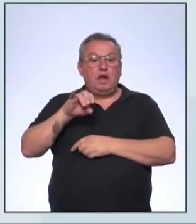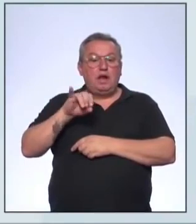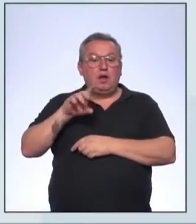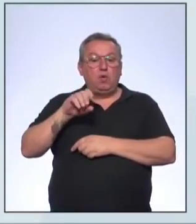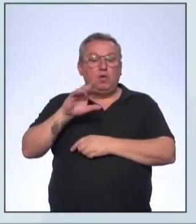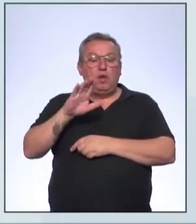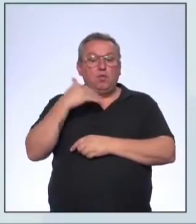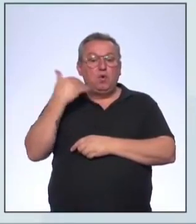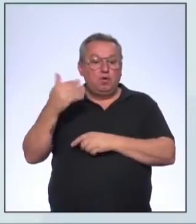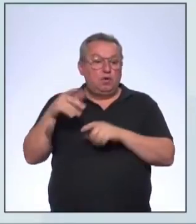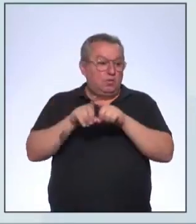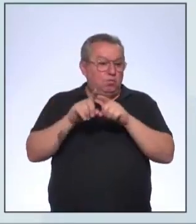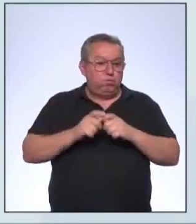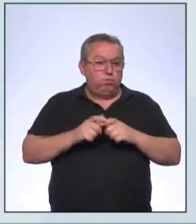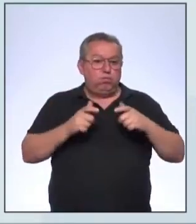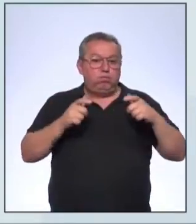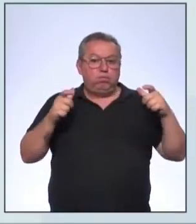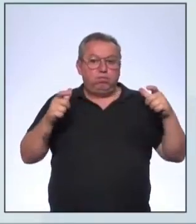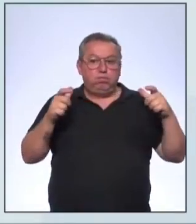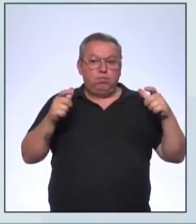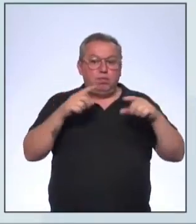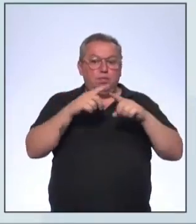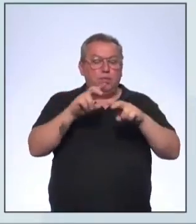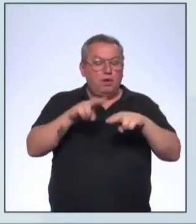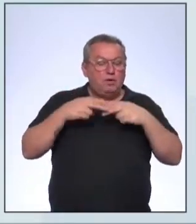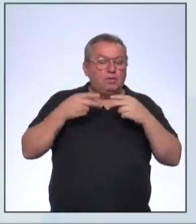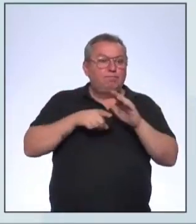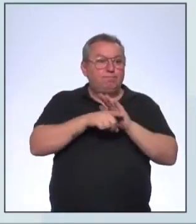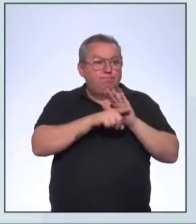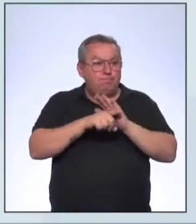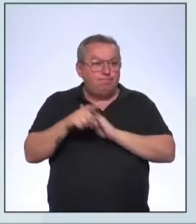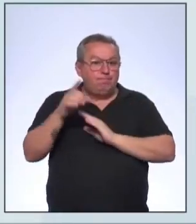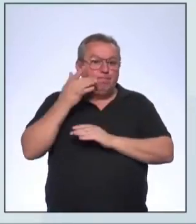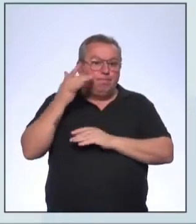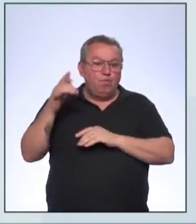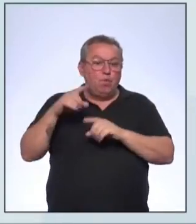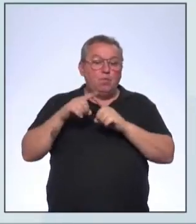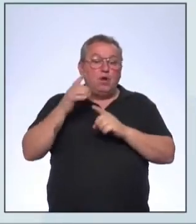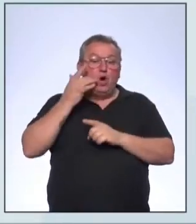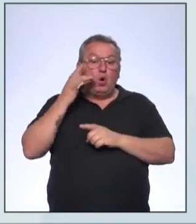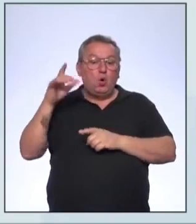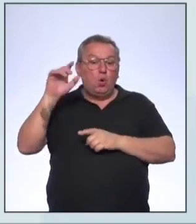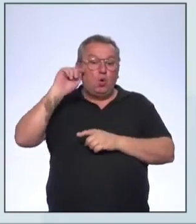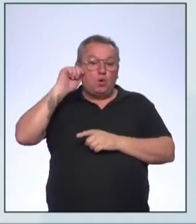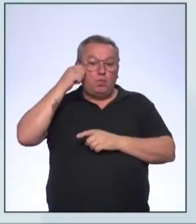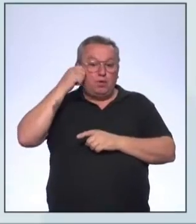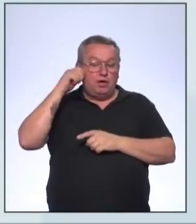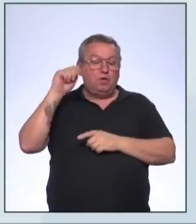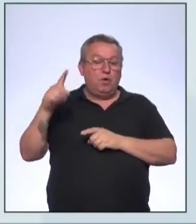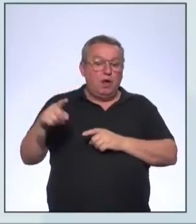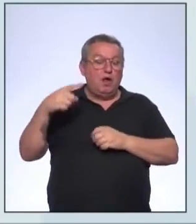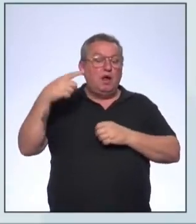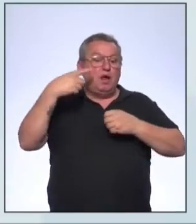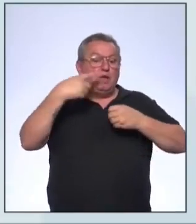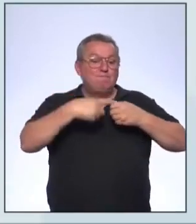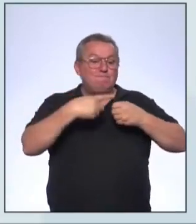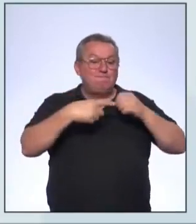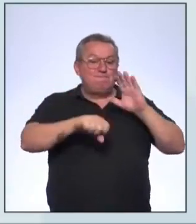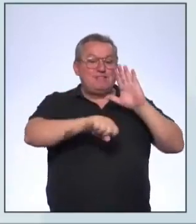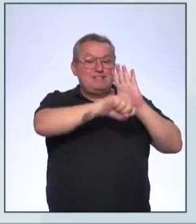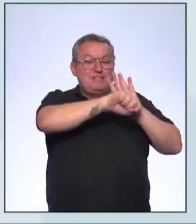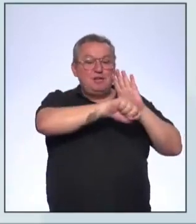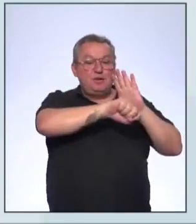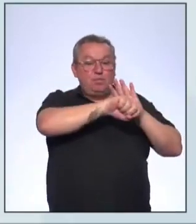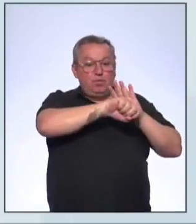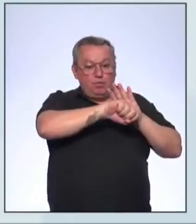em população, né, por causa da extração do ouro, né? Mas Ouro Preto acaba se tornando símbolo, né, pelos aspectos